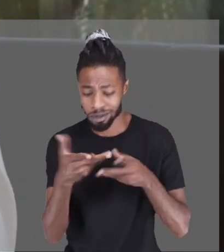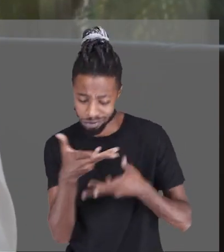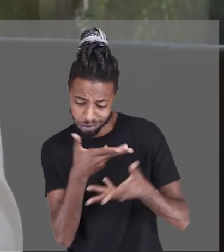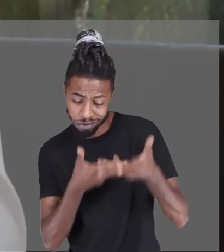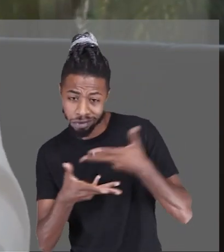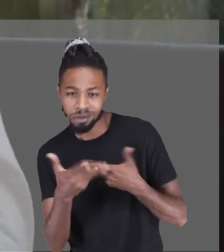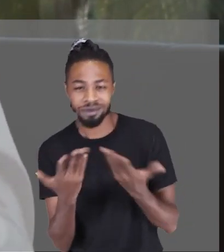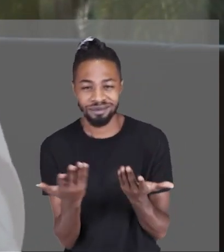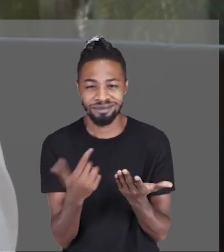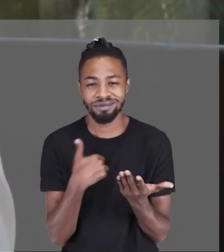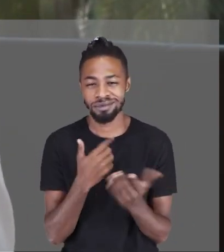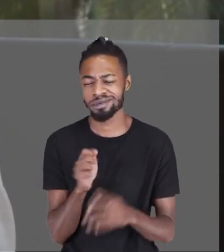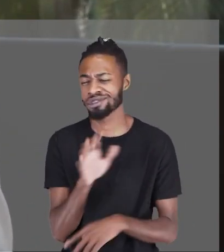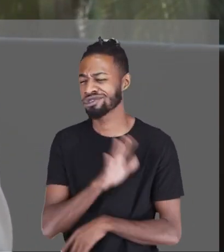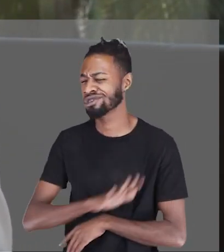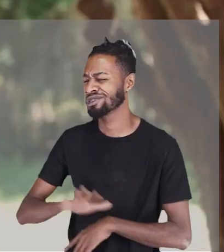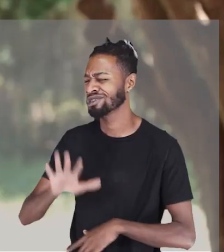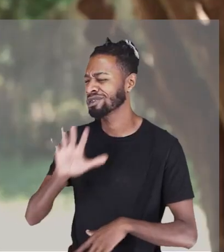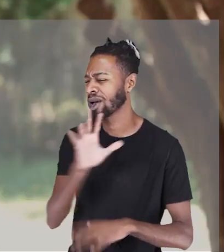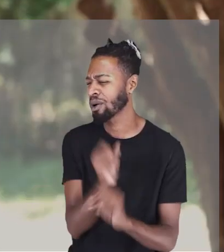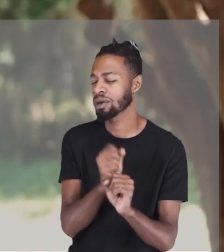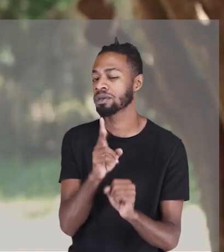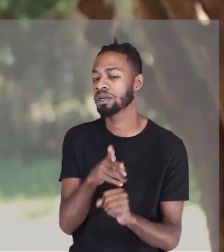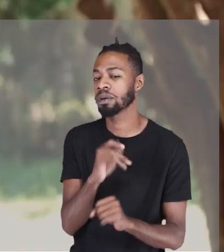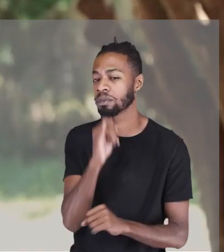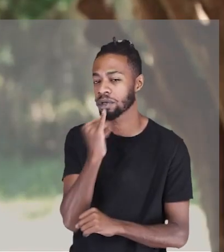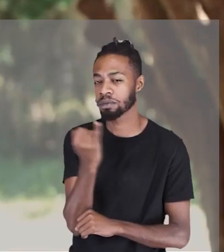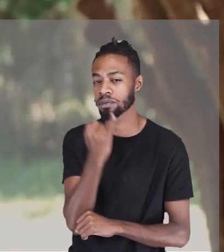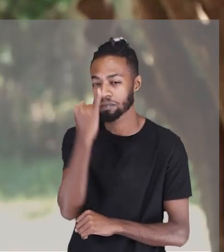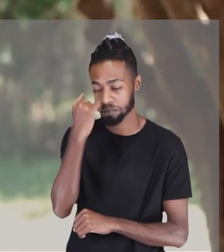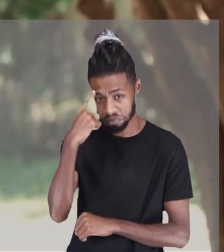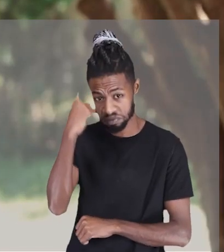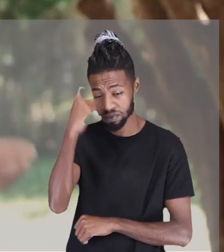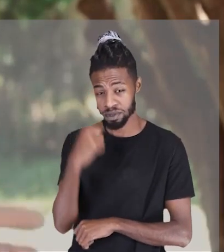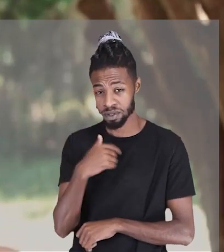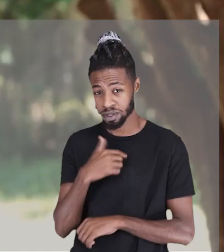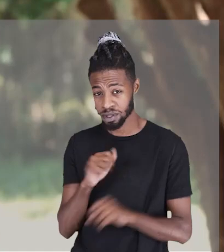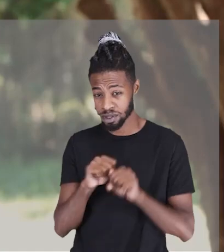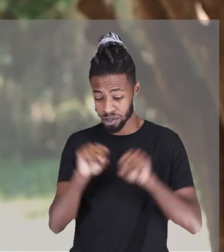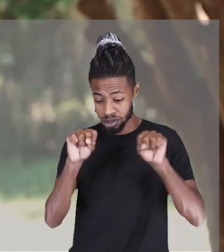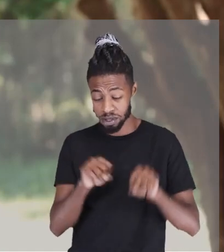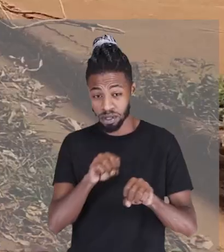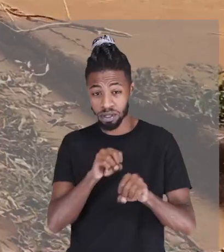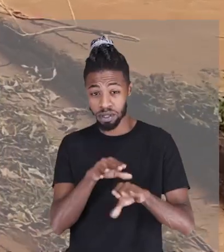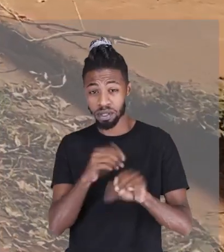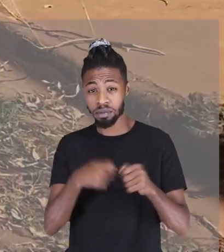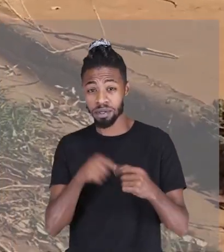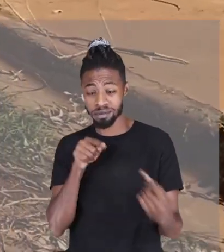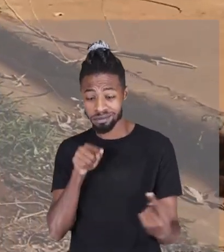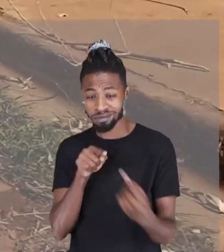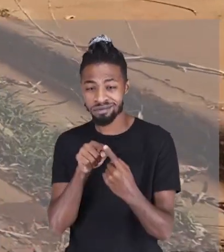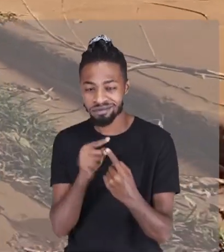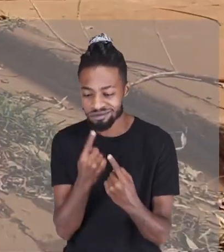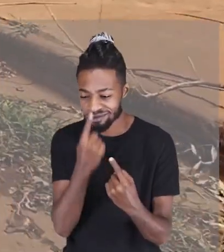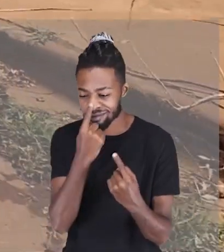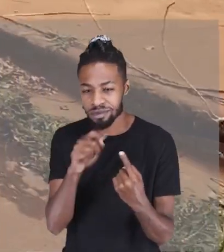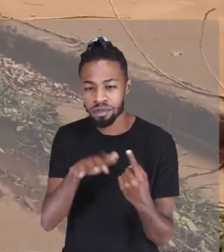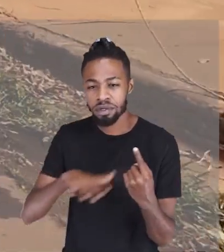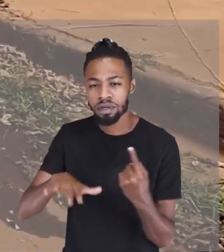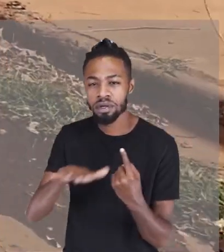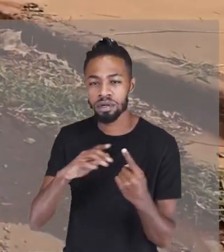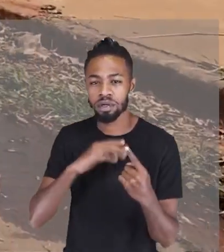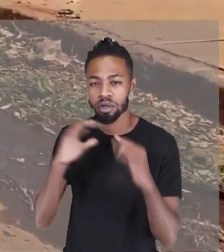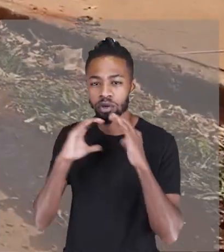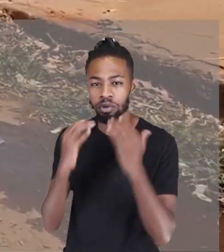psicológicas, sociais, de relacionamento. Em geral, é sempre uma boa ideia que o sistema de ensino esteja próximo da comunidade